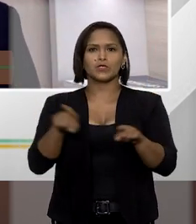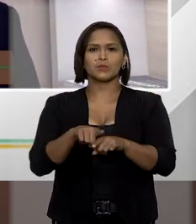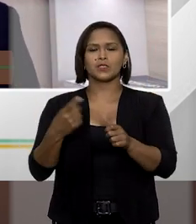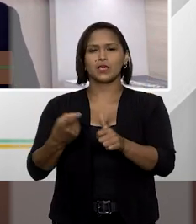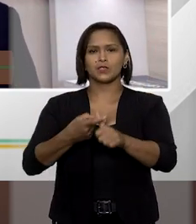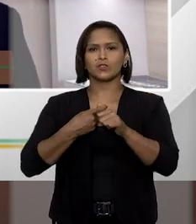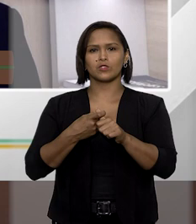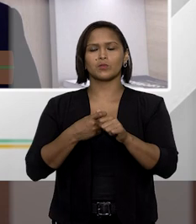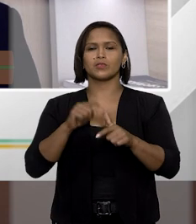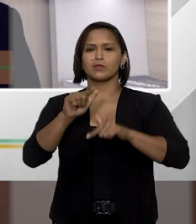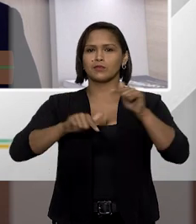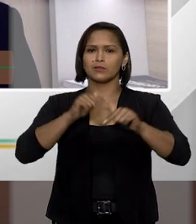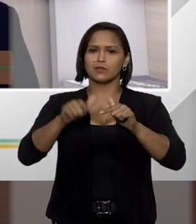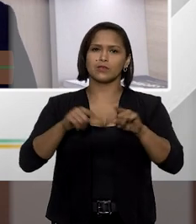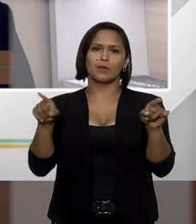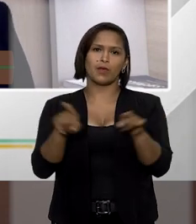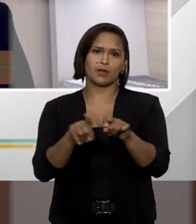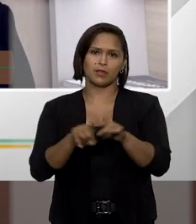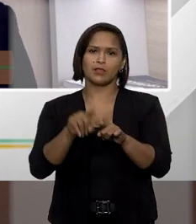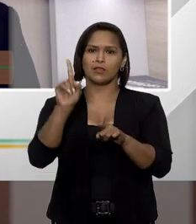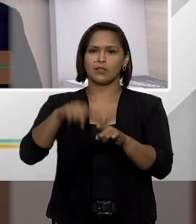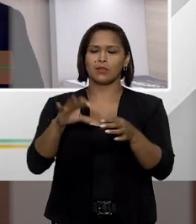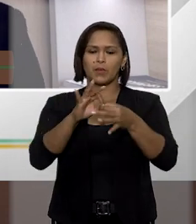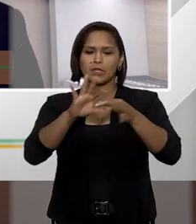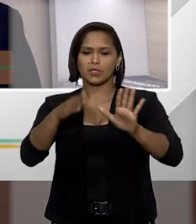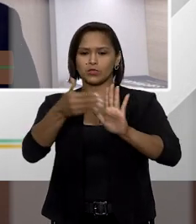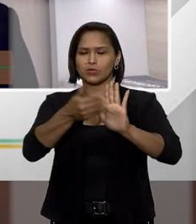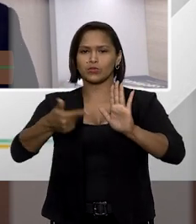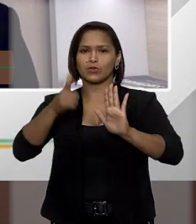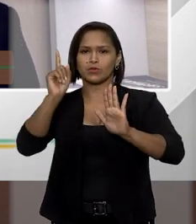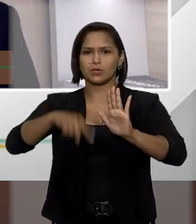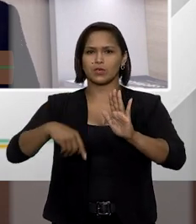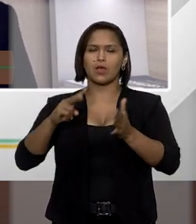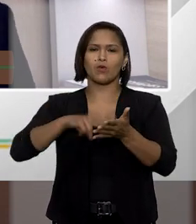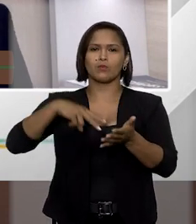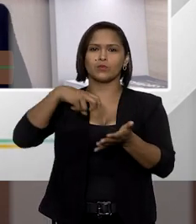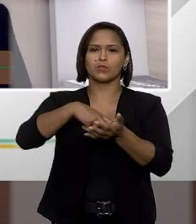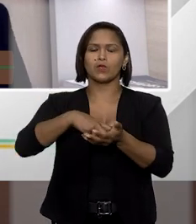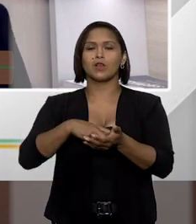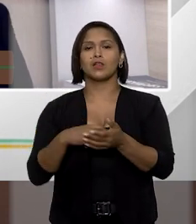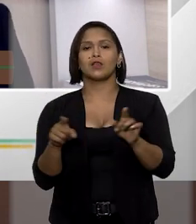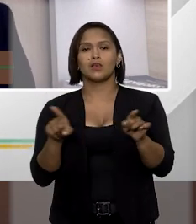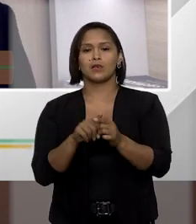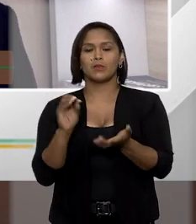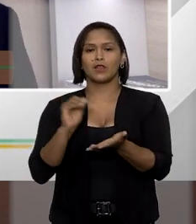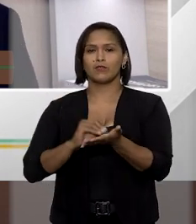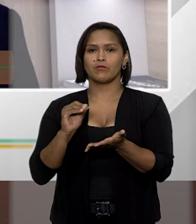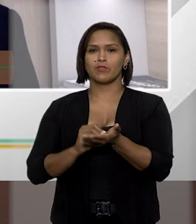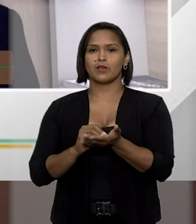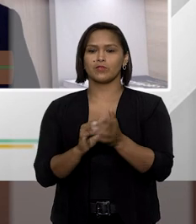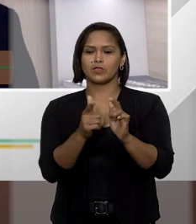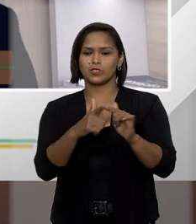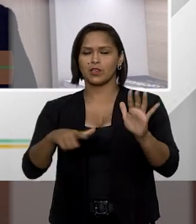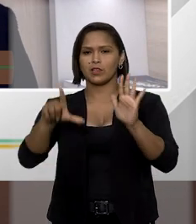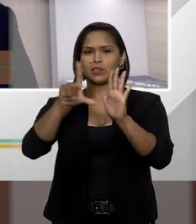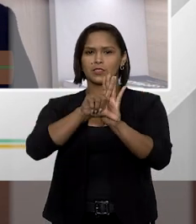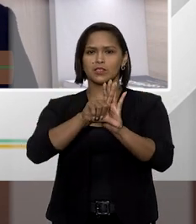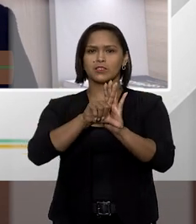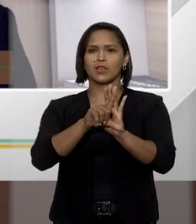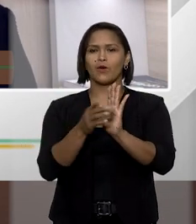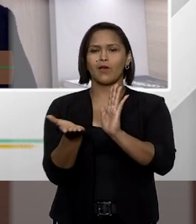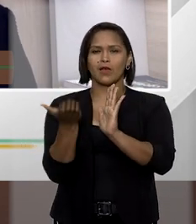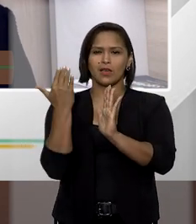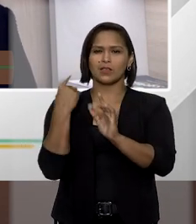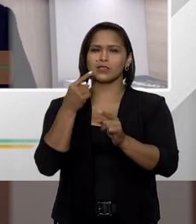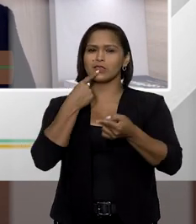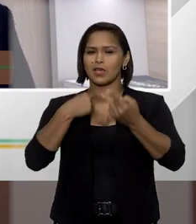de suspensão das atividades ou mesmo da dissolução compulsória, algo que, pela ausência de previsão legislativa, era